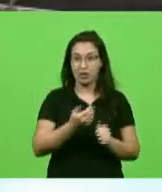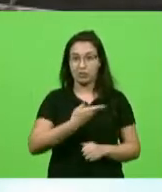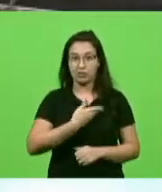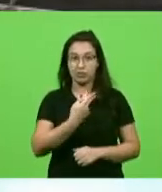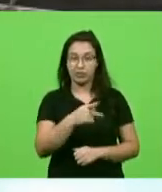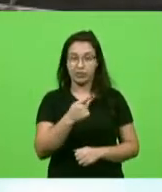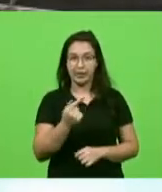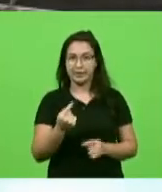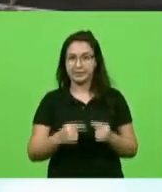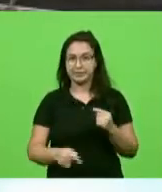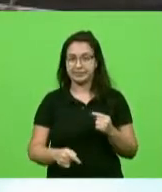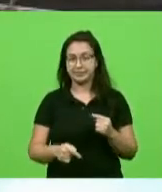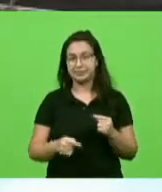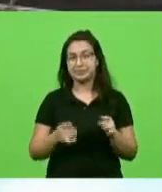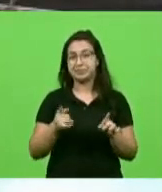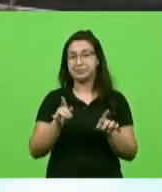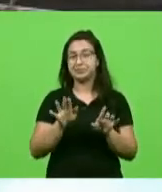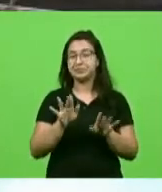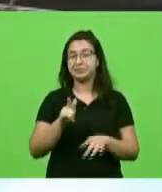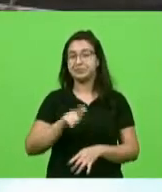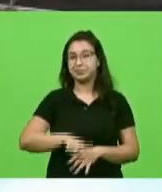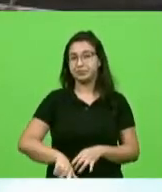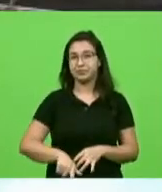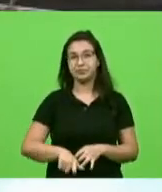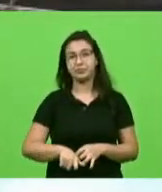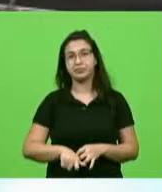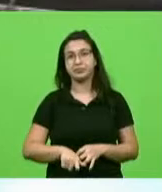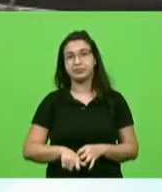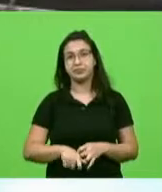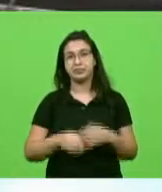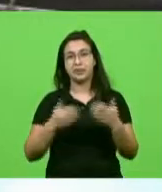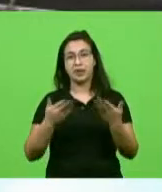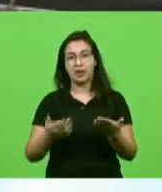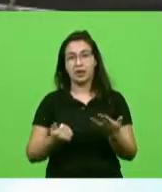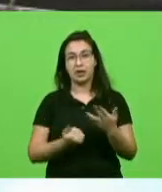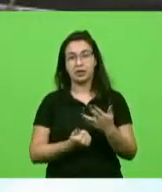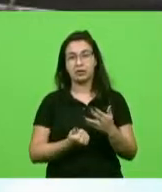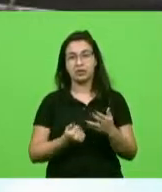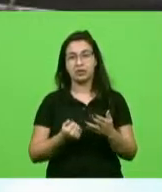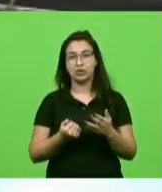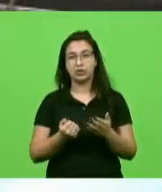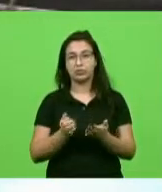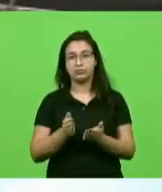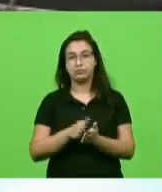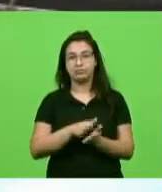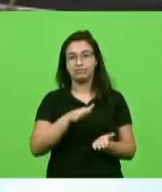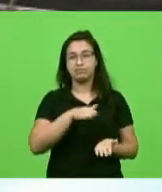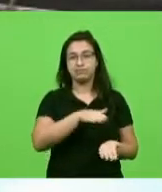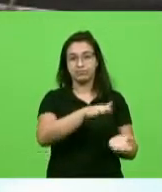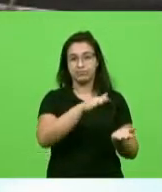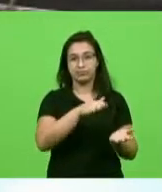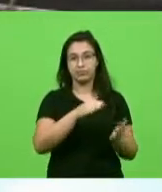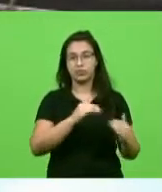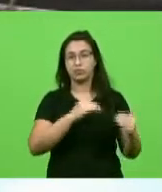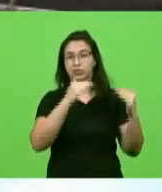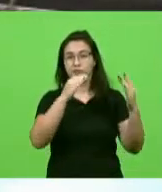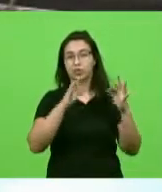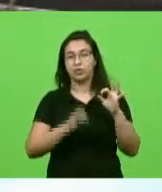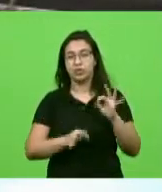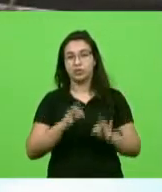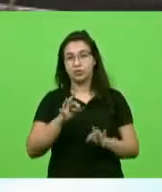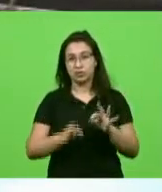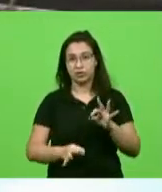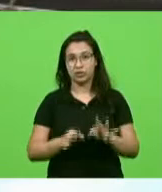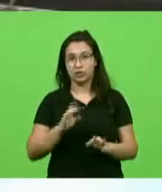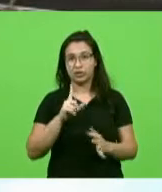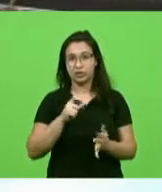declinação dos autos investigativos para a Seara do Tribunal Superior de Justiça e diante